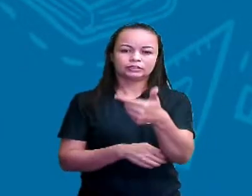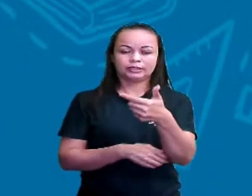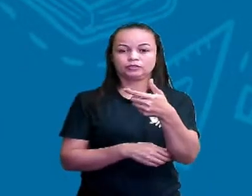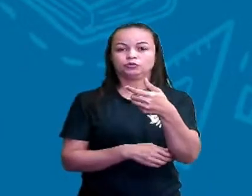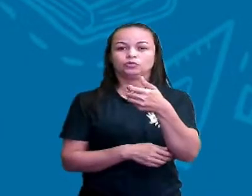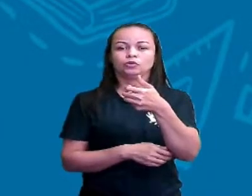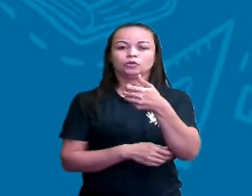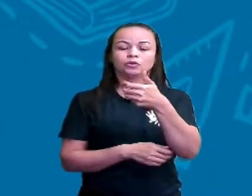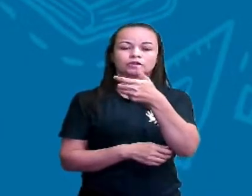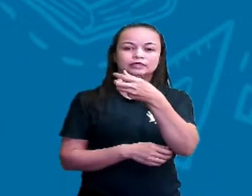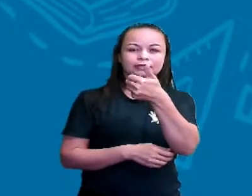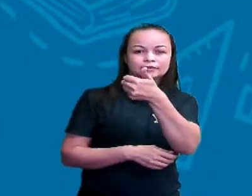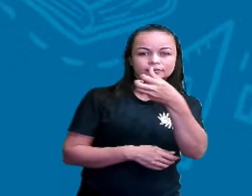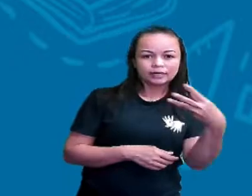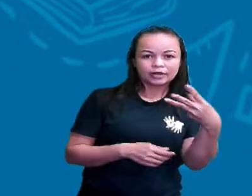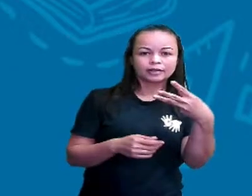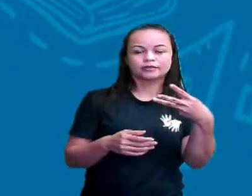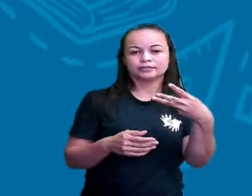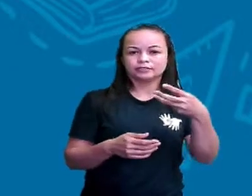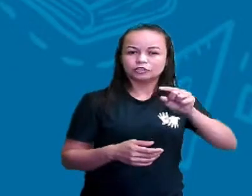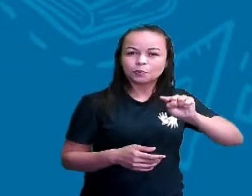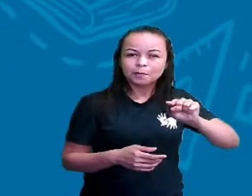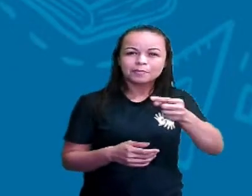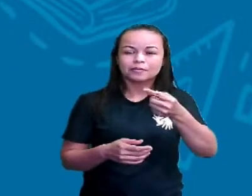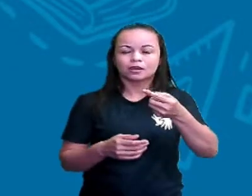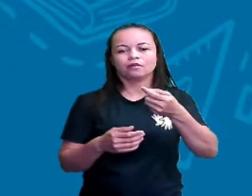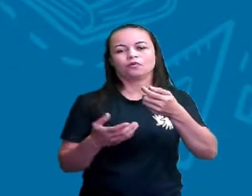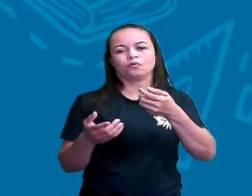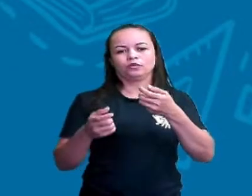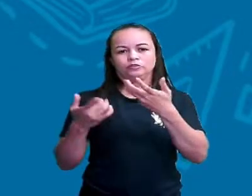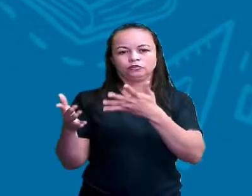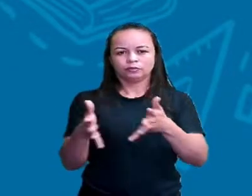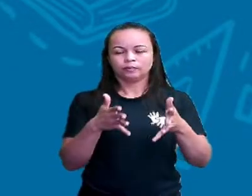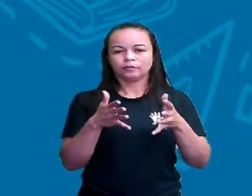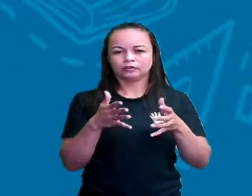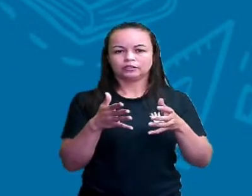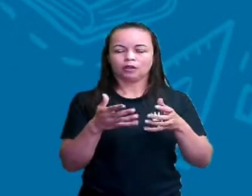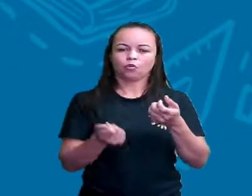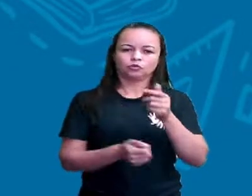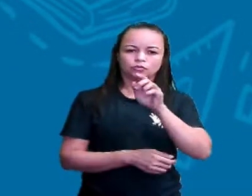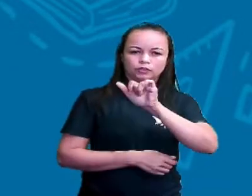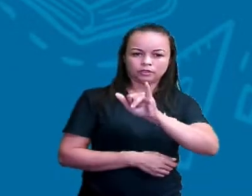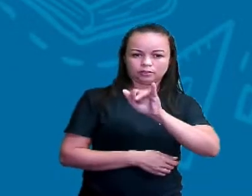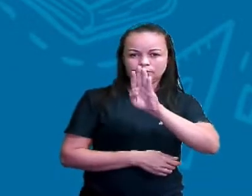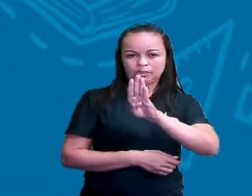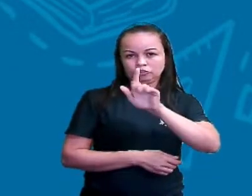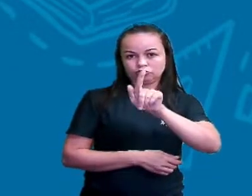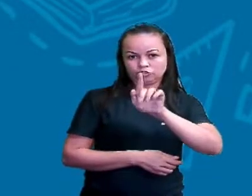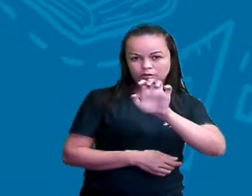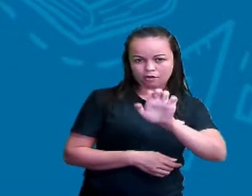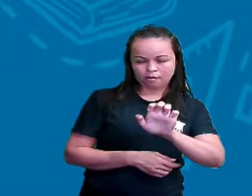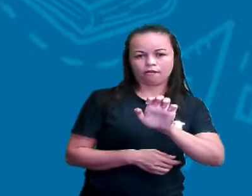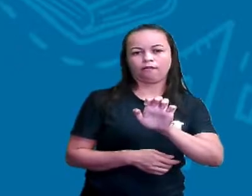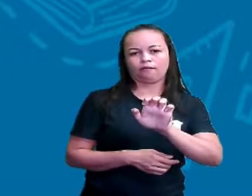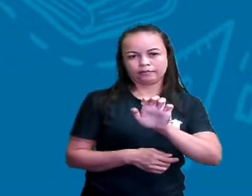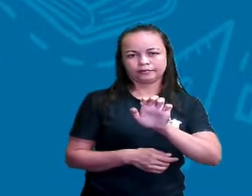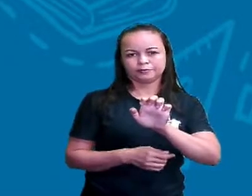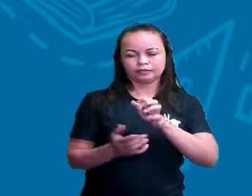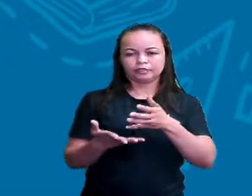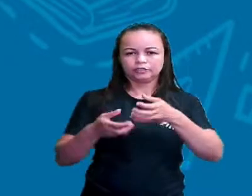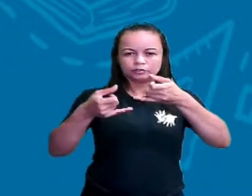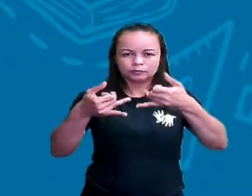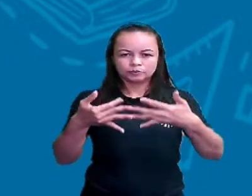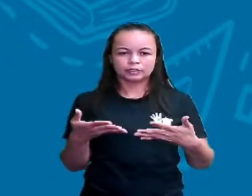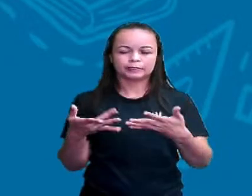213,3 milhões de habitantes, de acordo com o Instituto Brasileiro de Geografia e Estatística, o